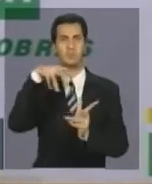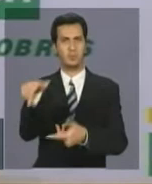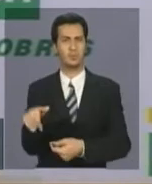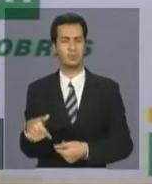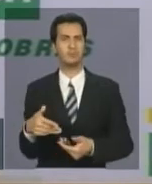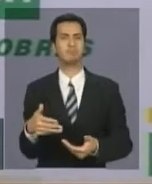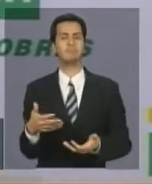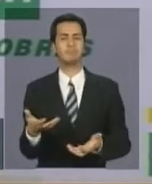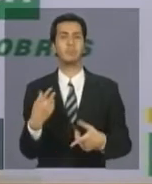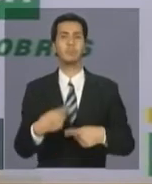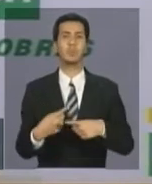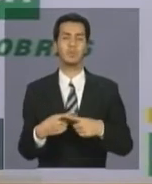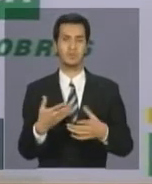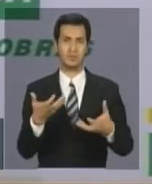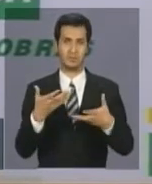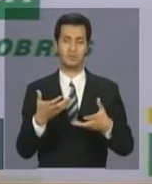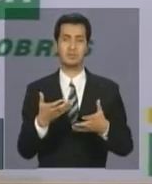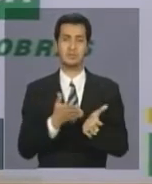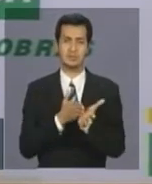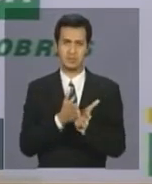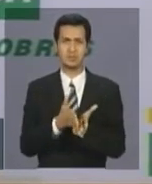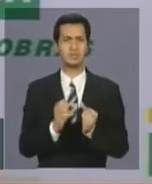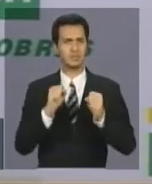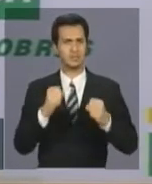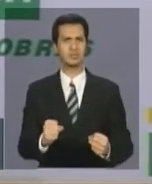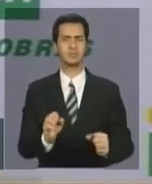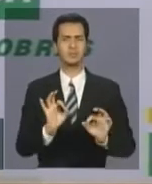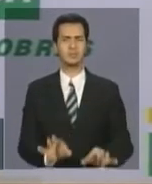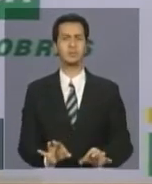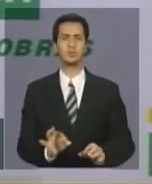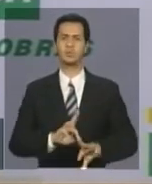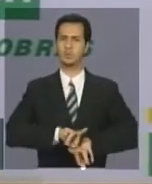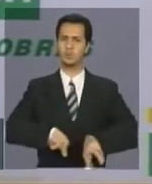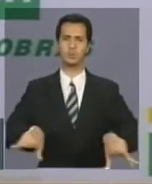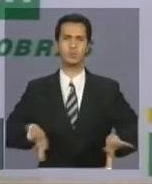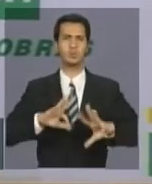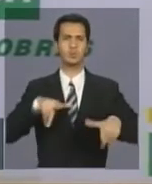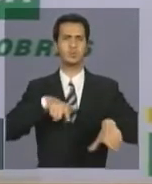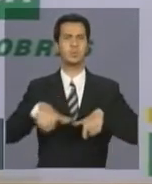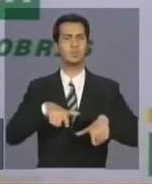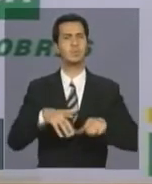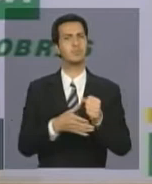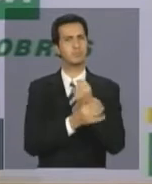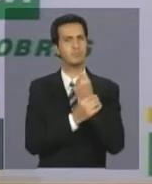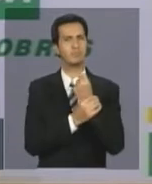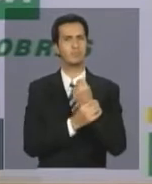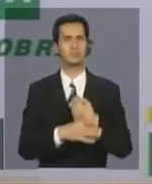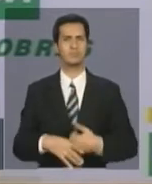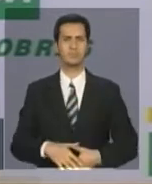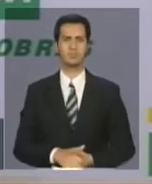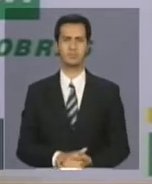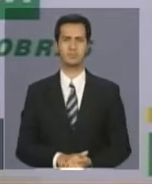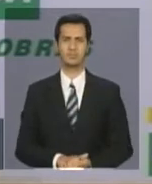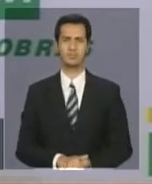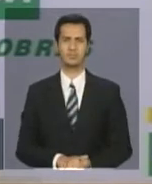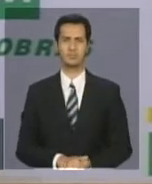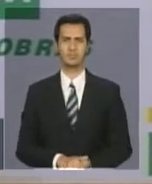nós asseguremos operações absolutamente seguras.